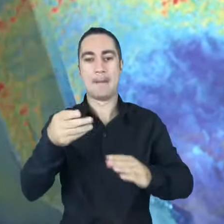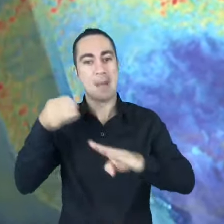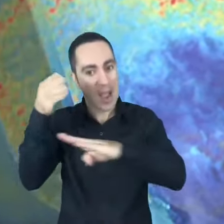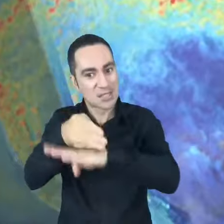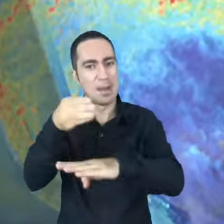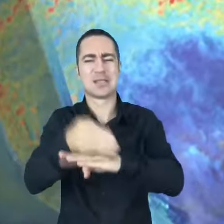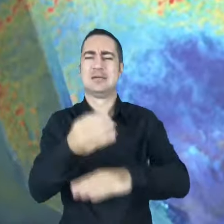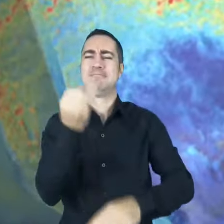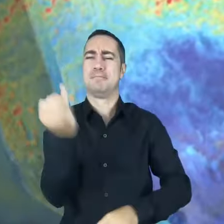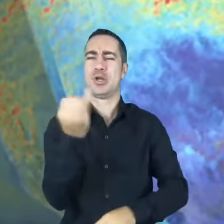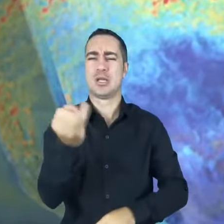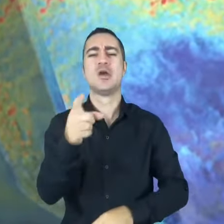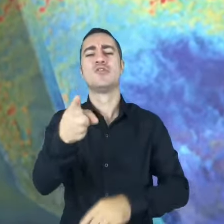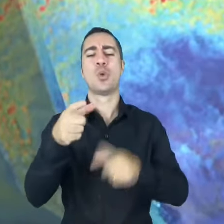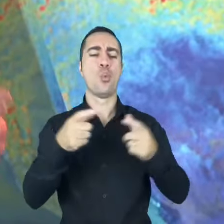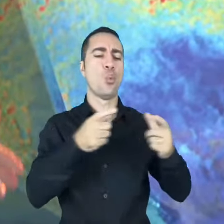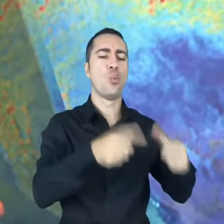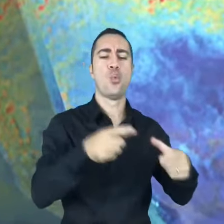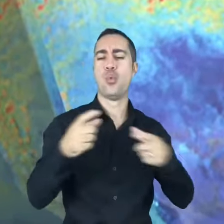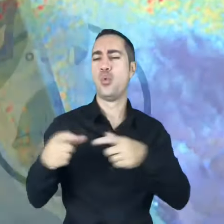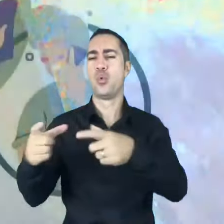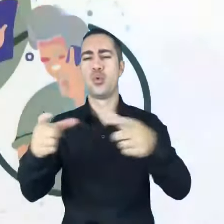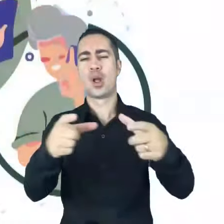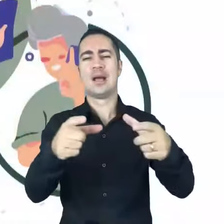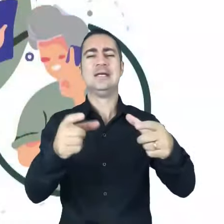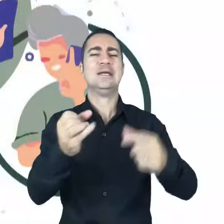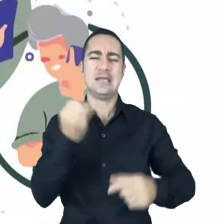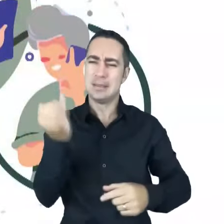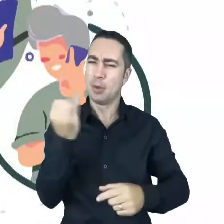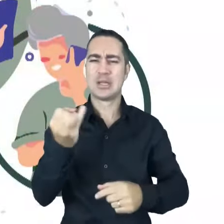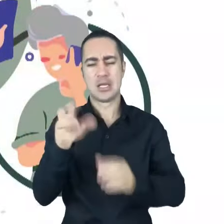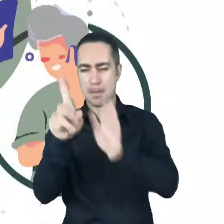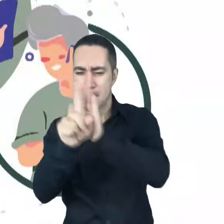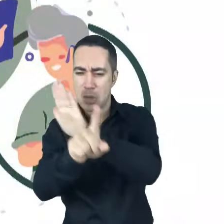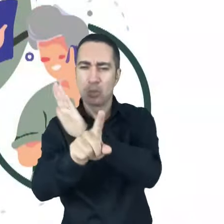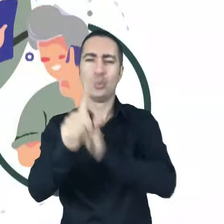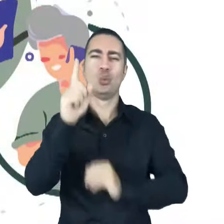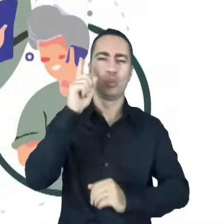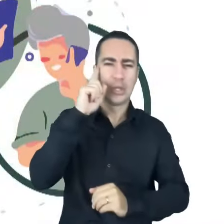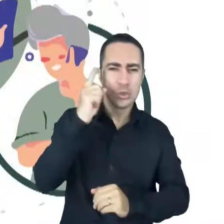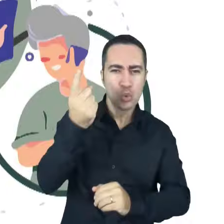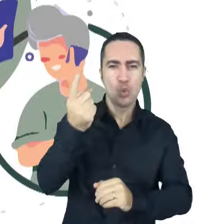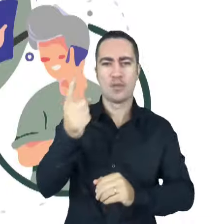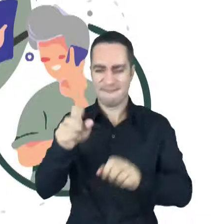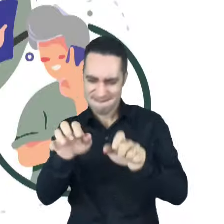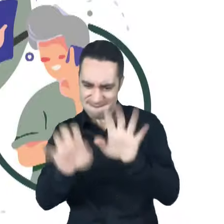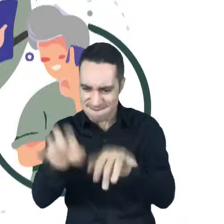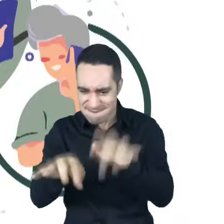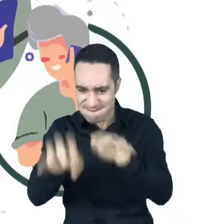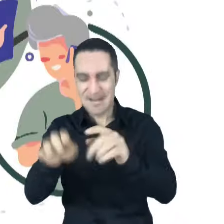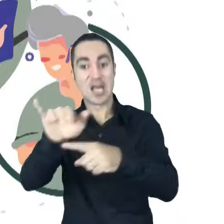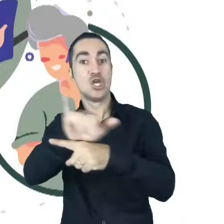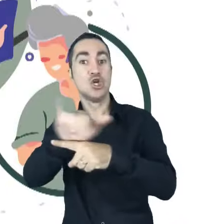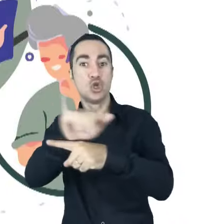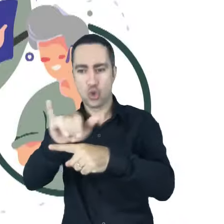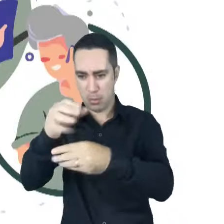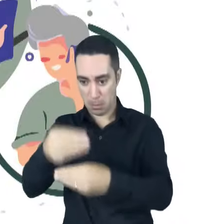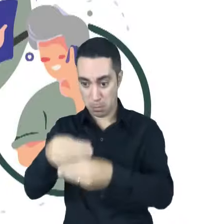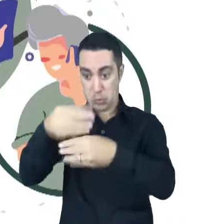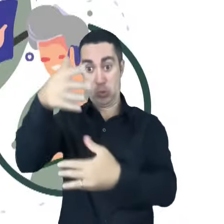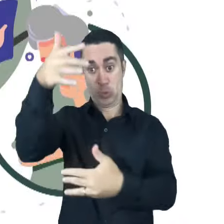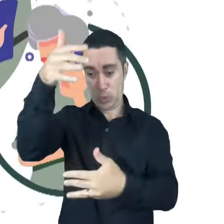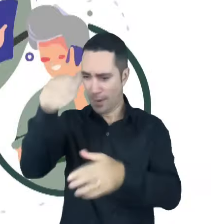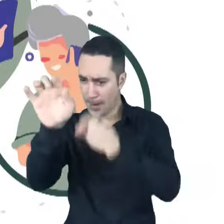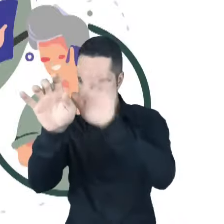você esteja, participe. Mande suas perguntas e comentários pelo chat do YouTube. Para aqueles que estão aqui conosco hoje,